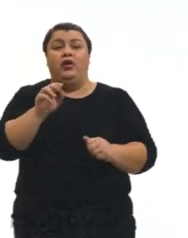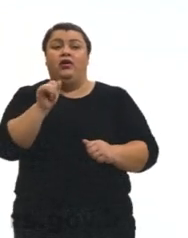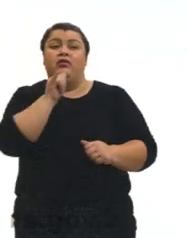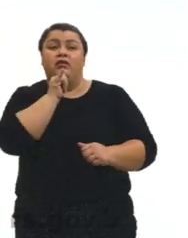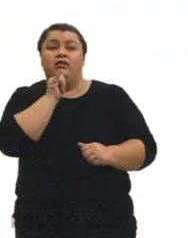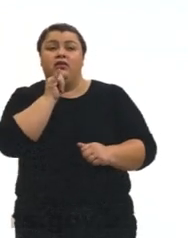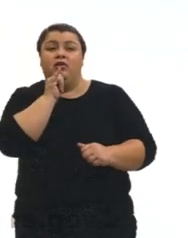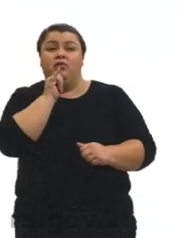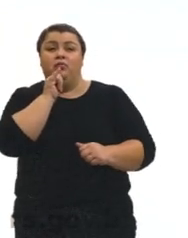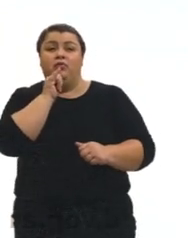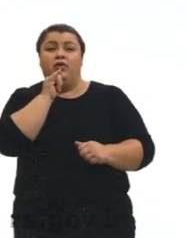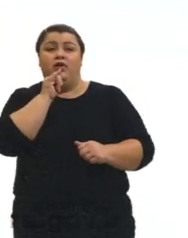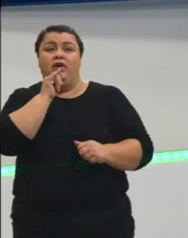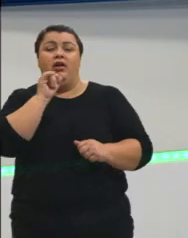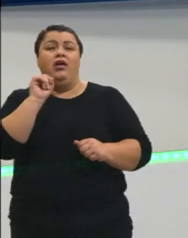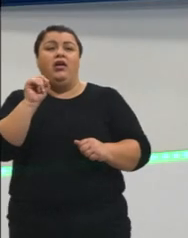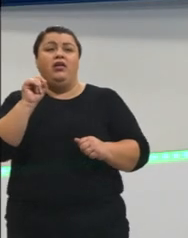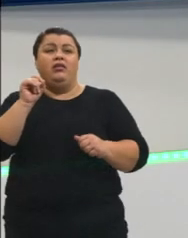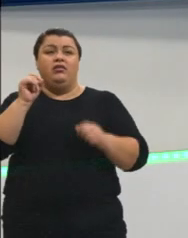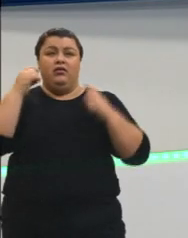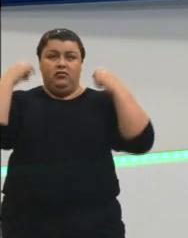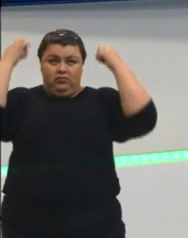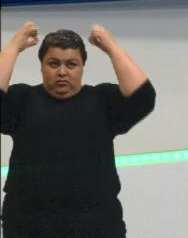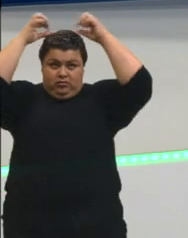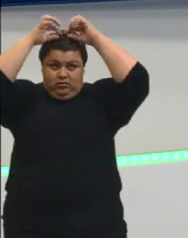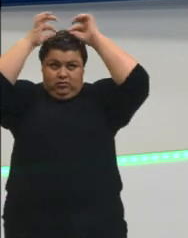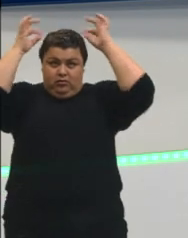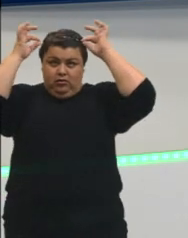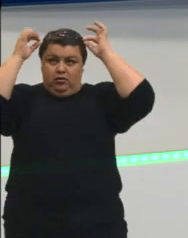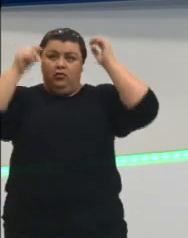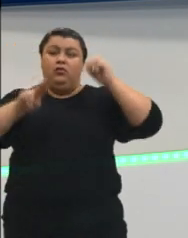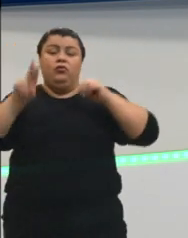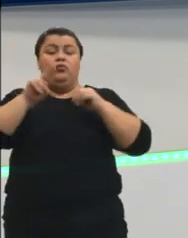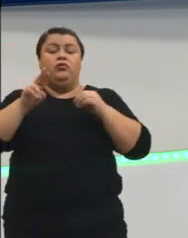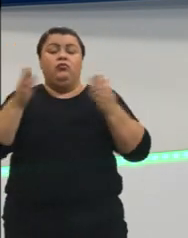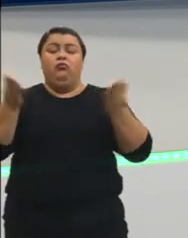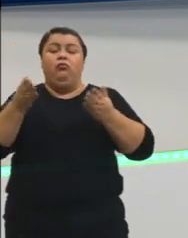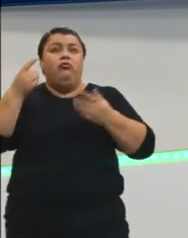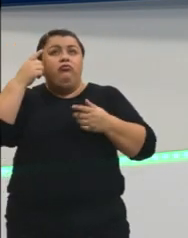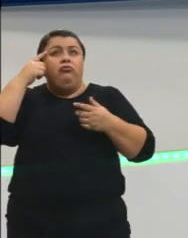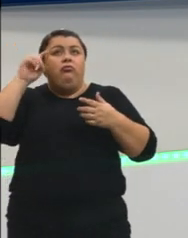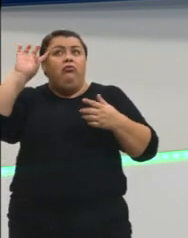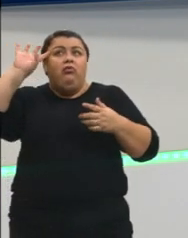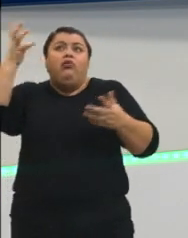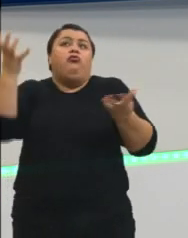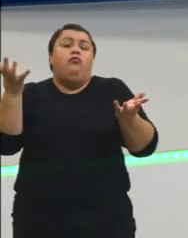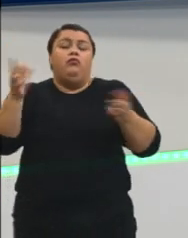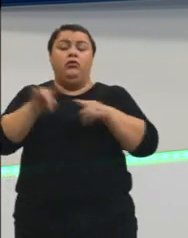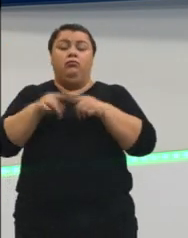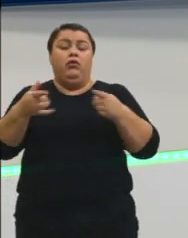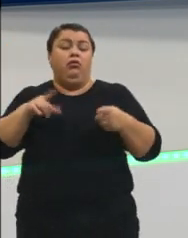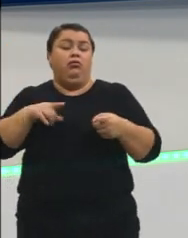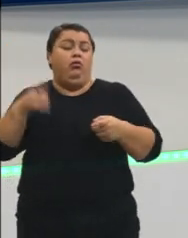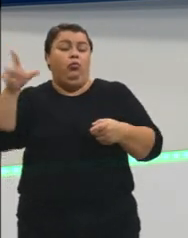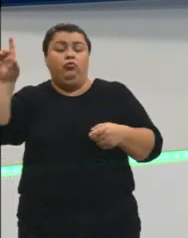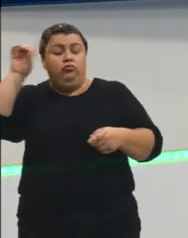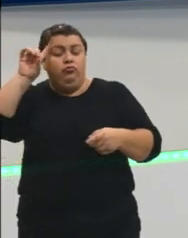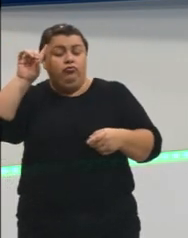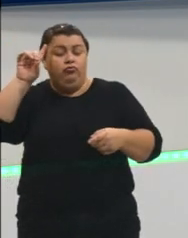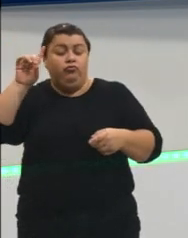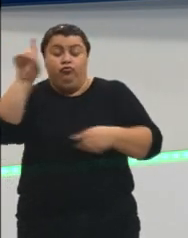está faz tinha que eu tenho no cabelo hoje eu decidi colocar ela do cabelo mas tem outros dias que eu não uso